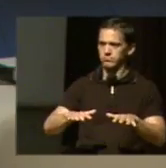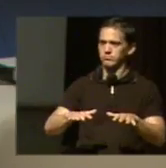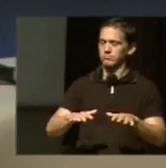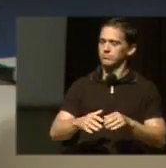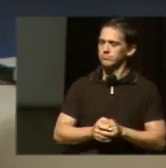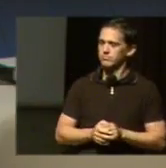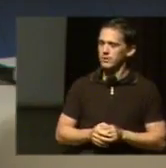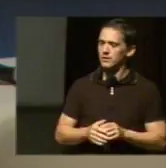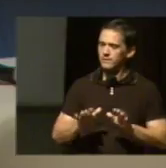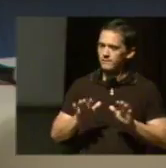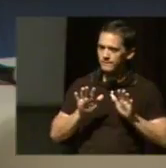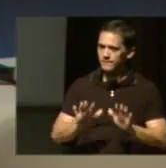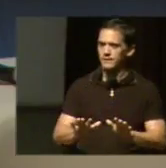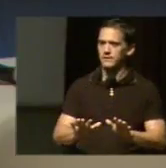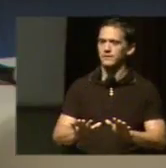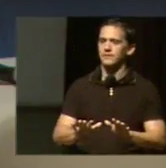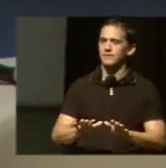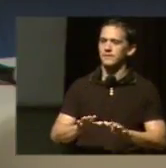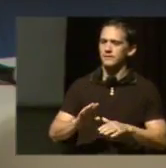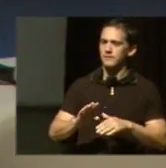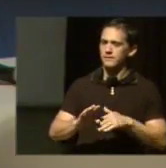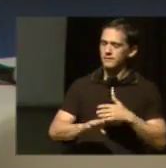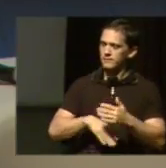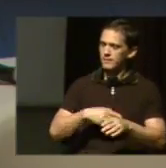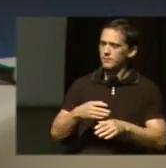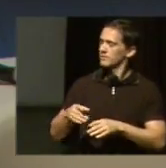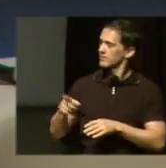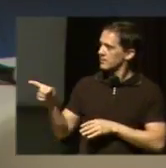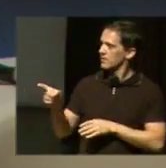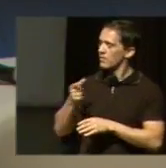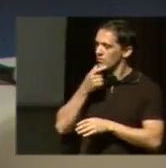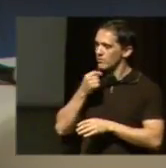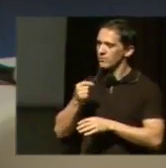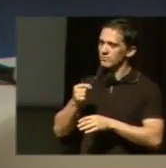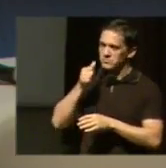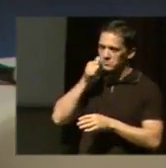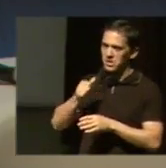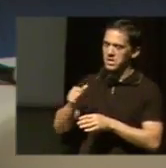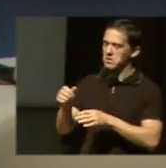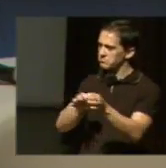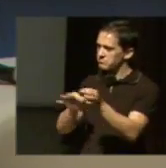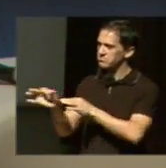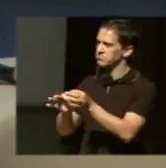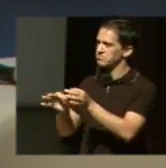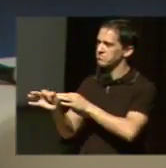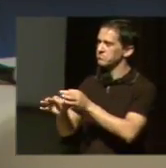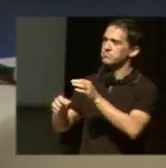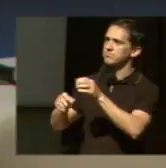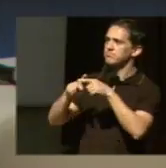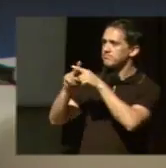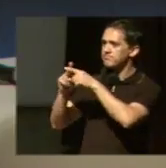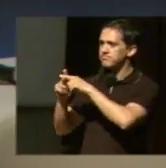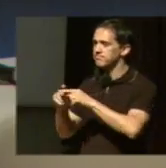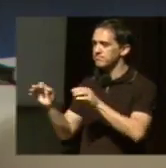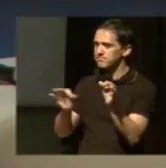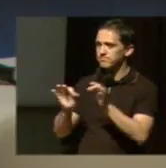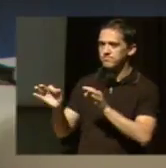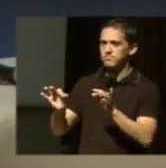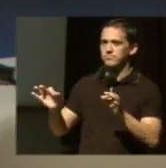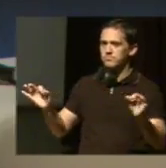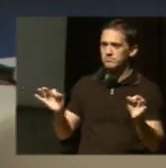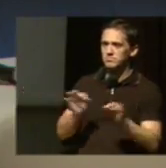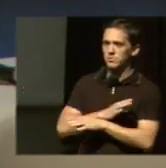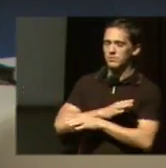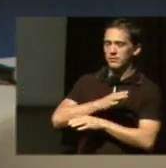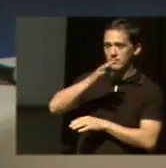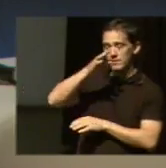agora, e também aos próprios organizadores que nos ajudaram, que era muito aqui a Prefeitura de